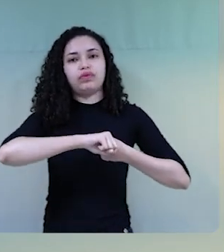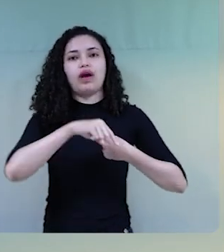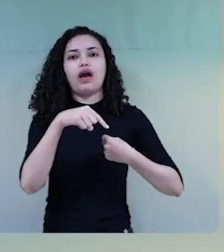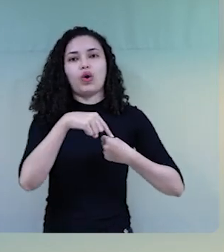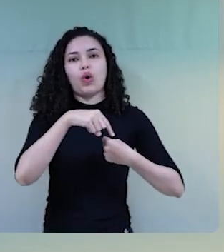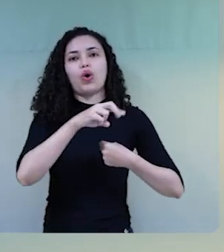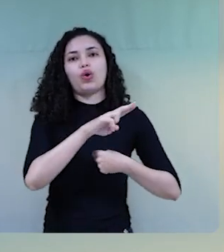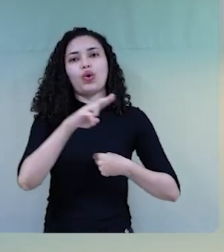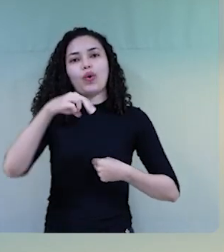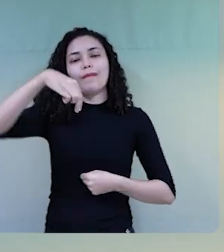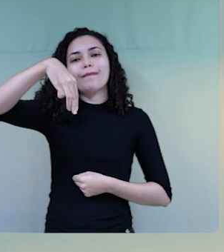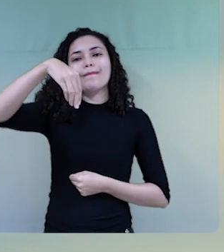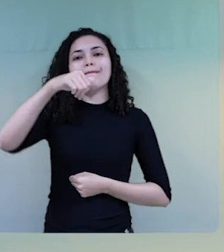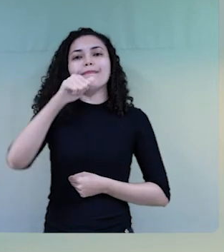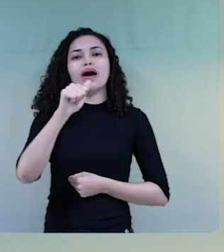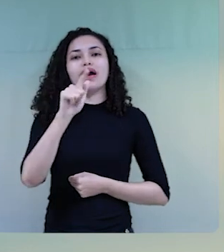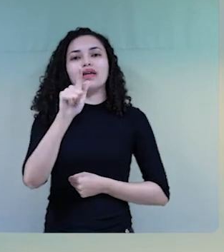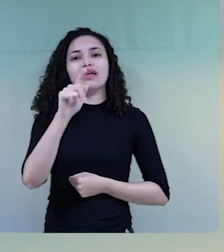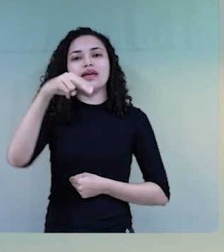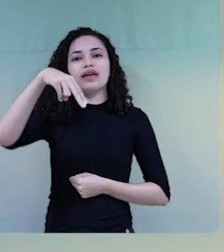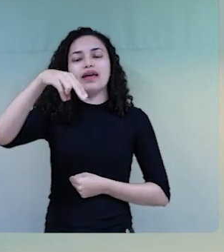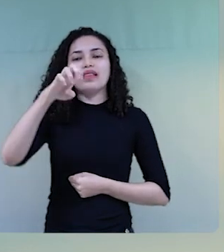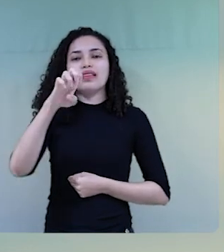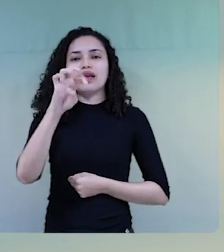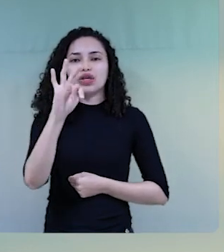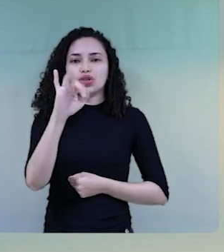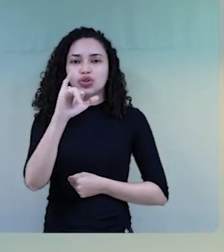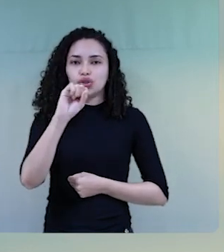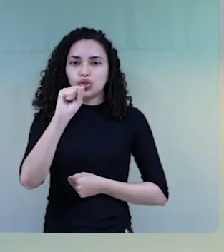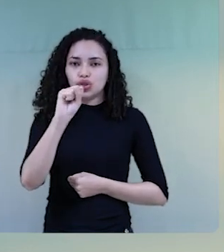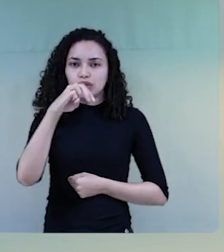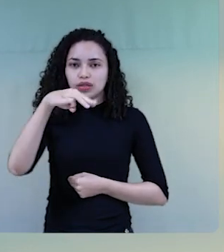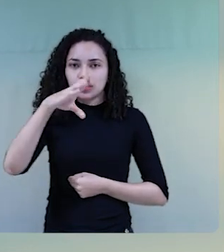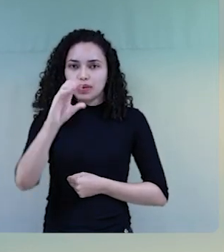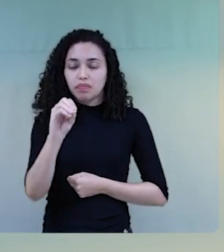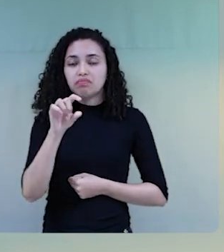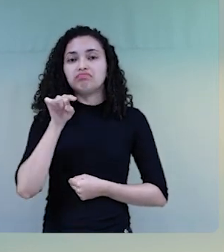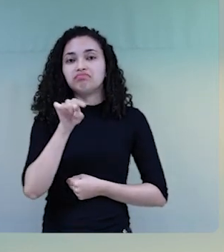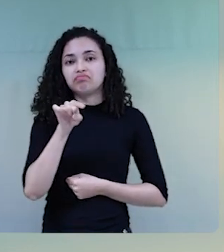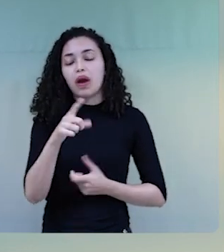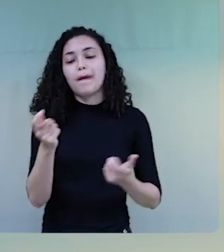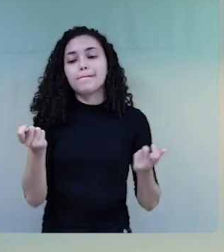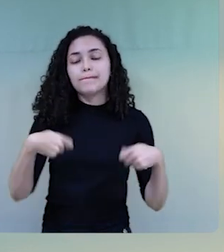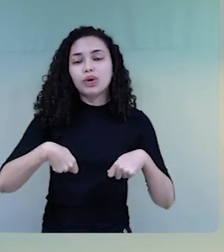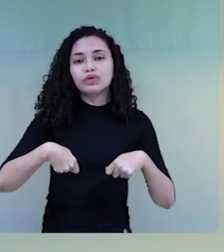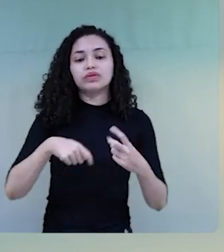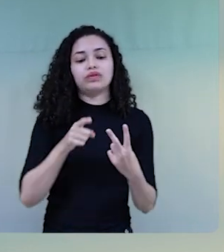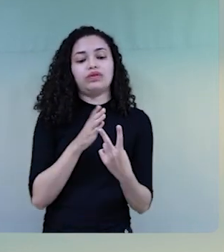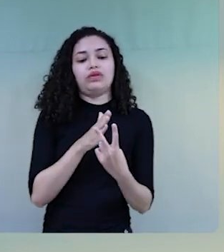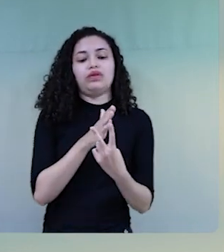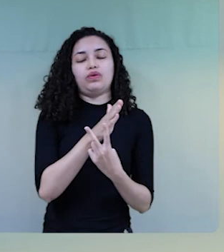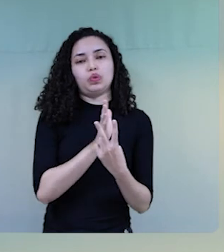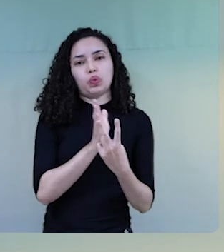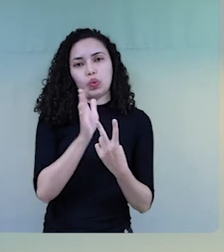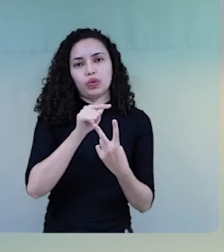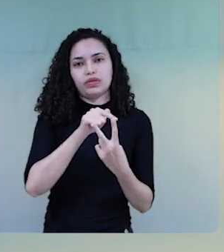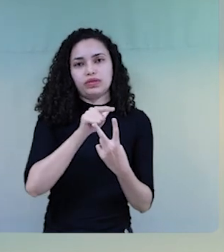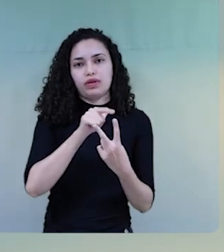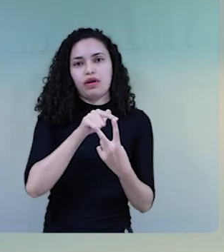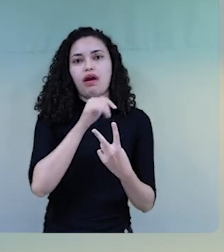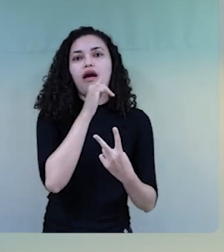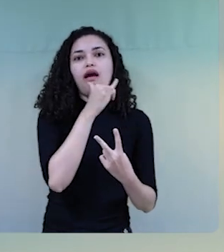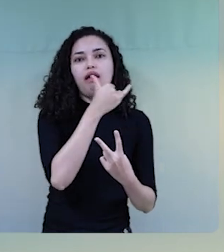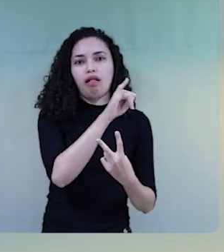magnetismo, e o magnetismo, pessoal, ele pode agir em duas situações, em cargas elétricas, e ele pode